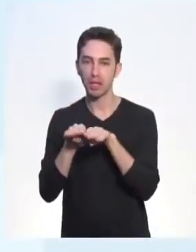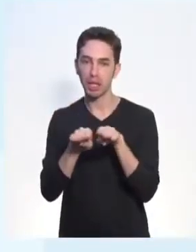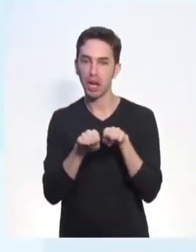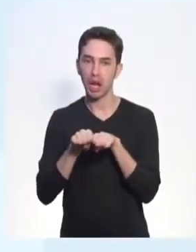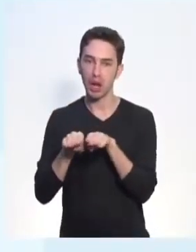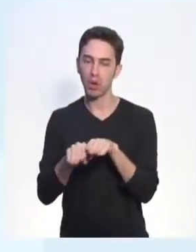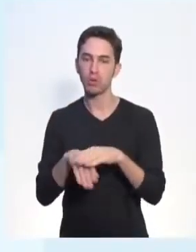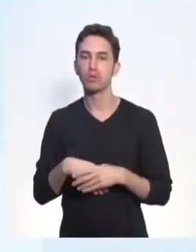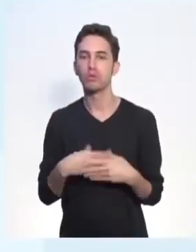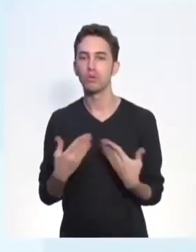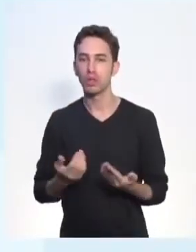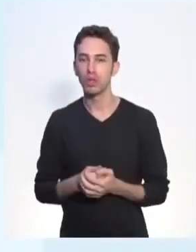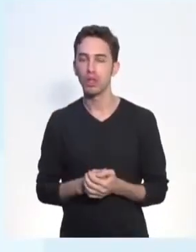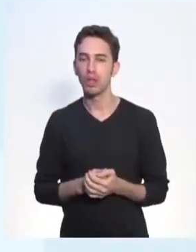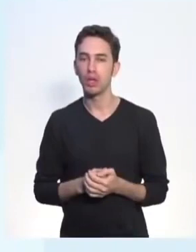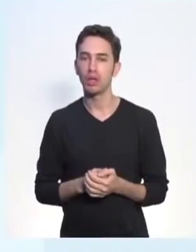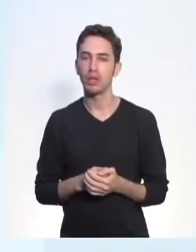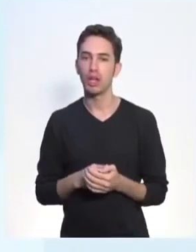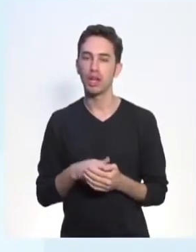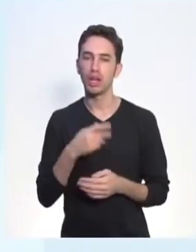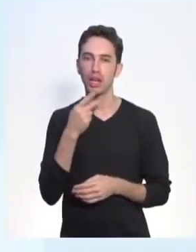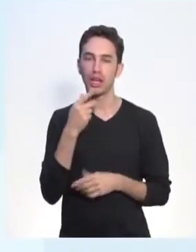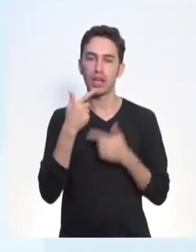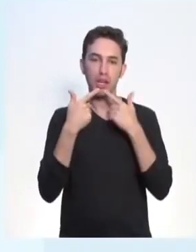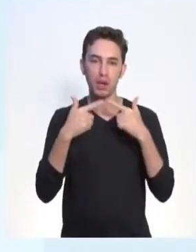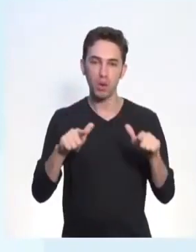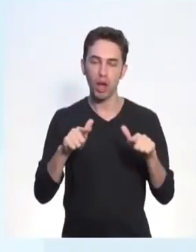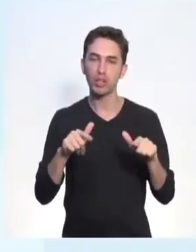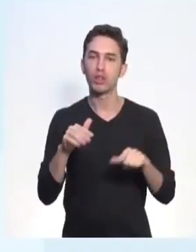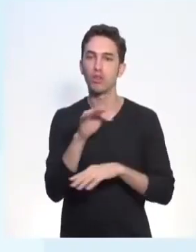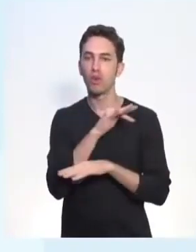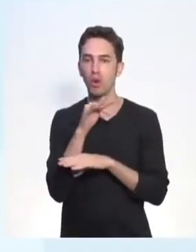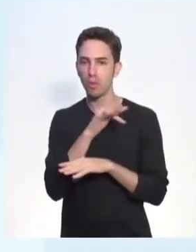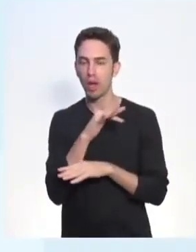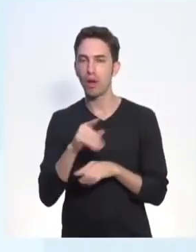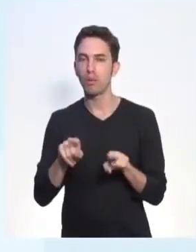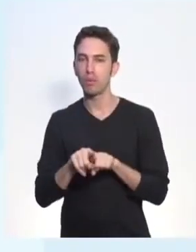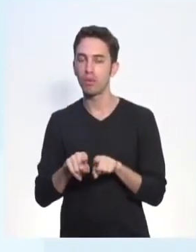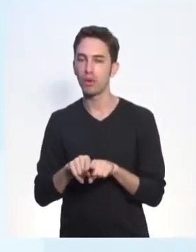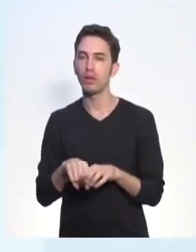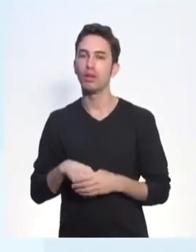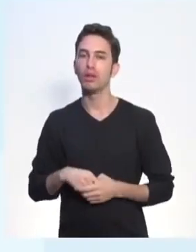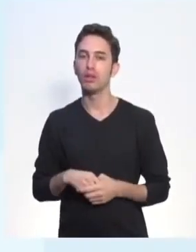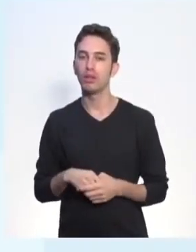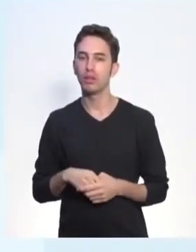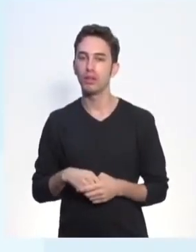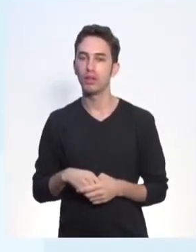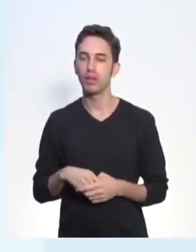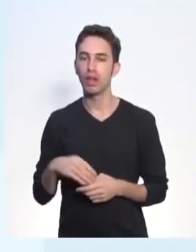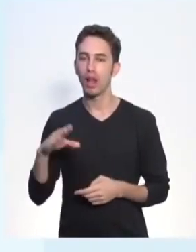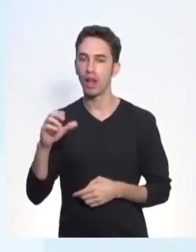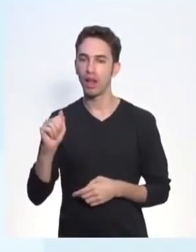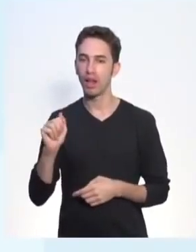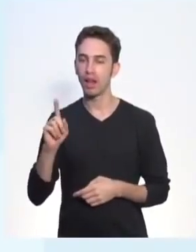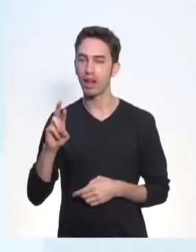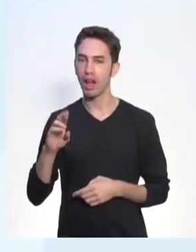Linguagem formal. Linguagem formal, a Giovana e o Carlos, da Escola Giuseppe. Boa. Ótimo.